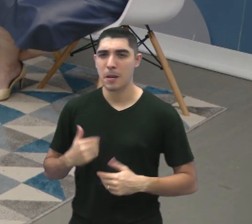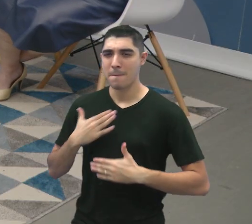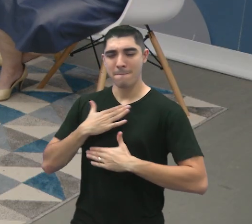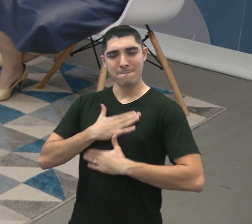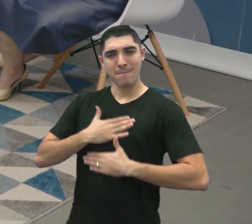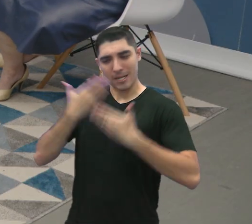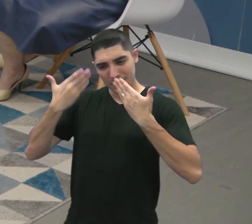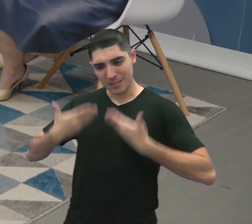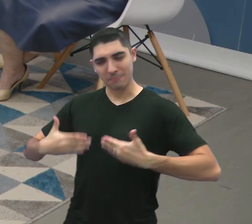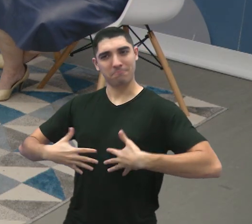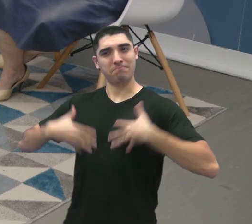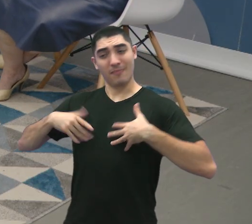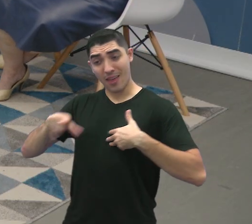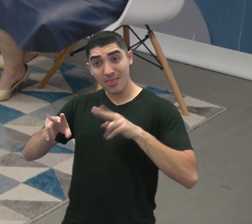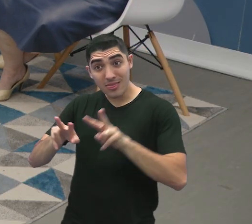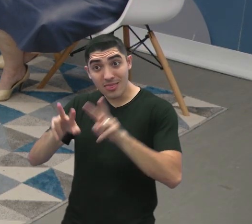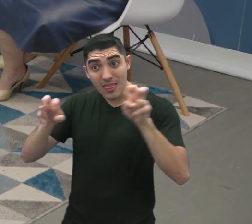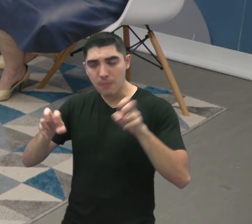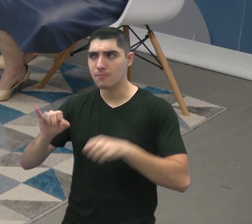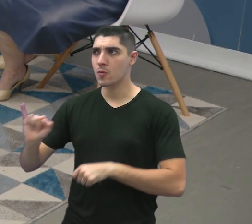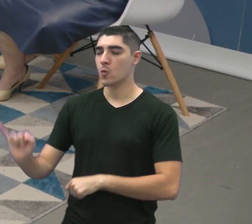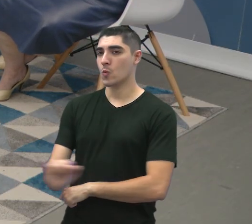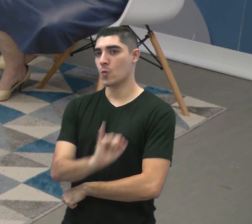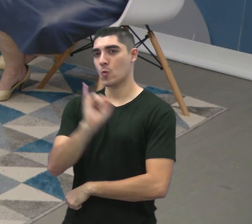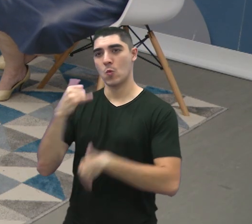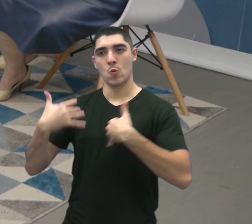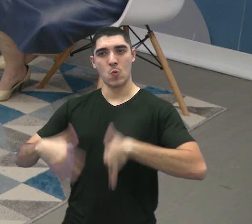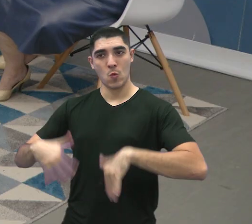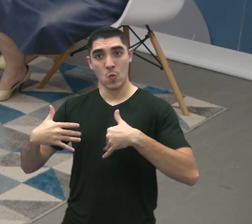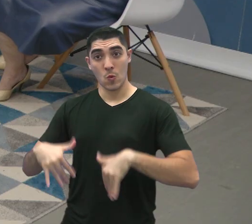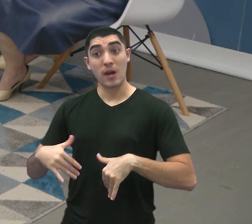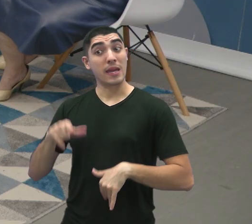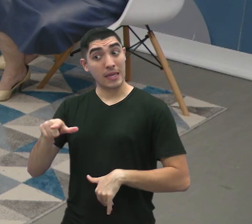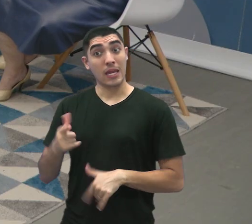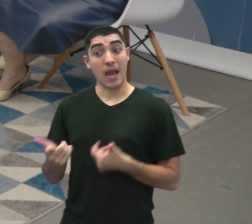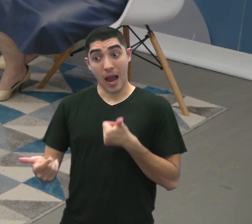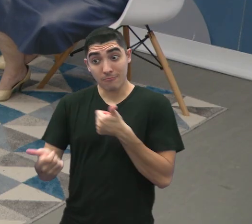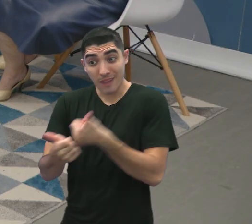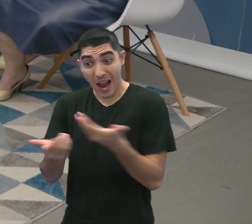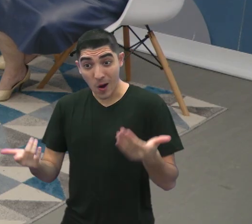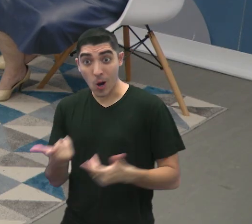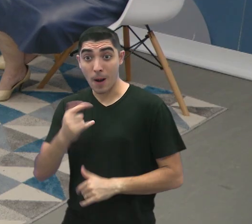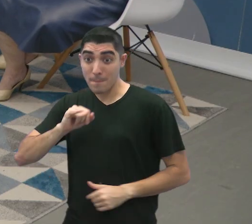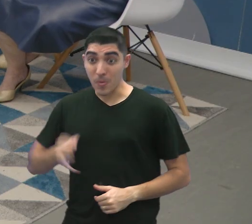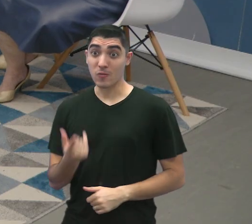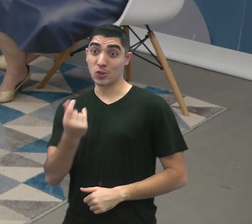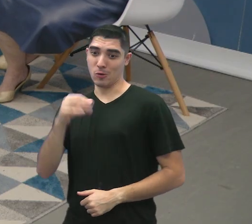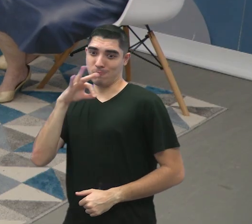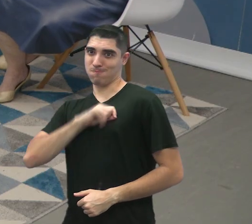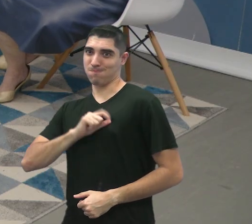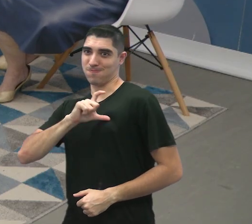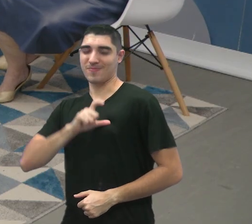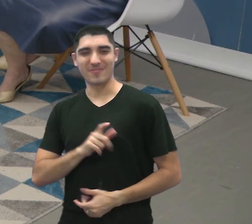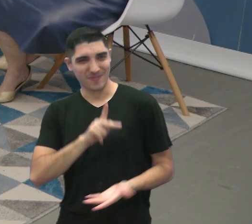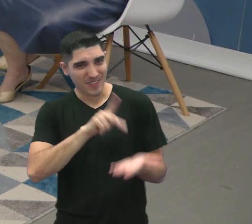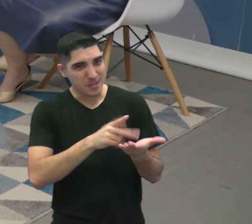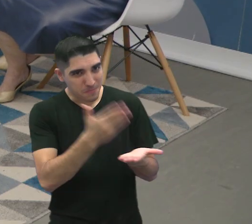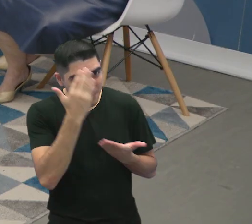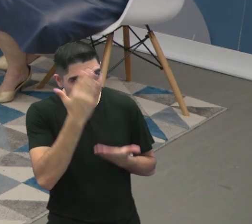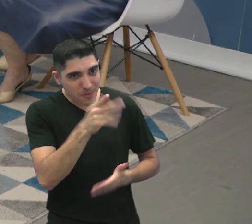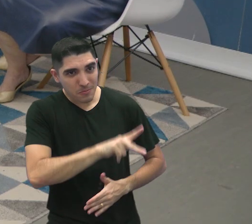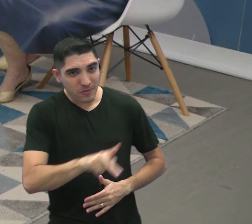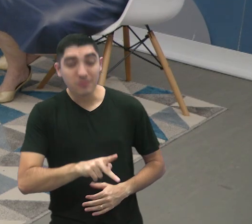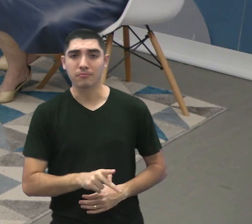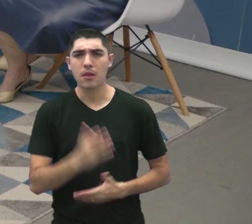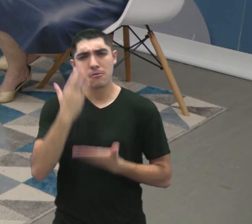aqui para falar desse tema tão relevante e na hora que o dinheiro está chegando no bolso, né, Rafa? Não é? Obrigado, professor. E obrigado